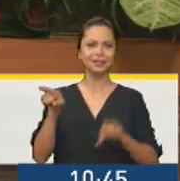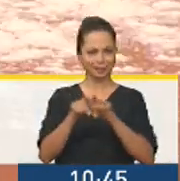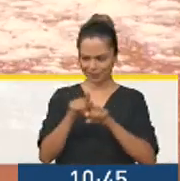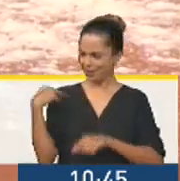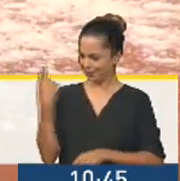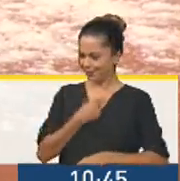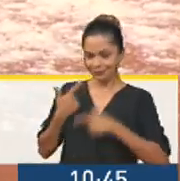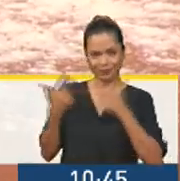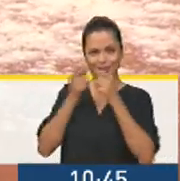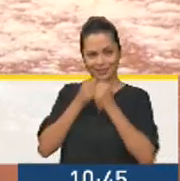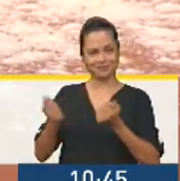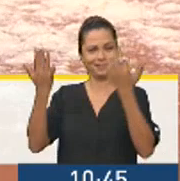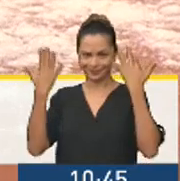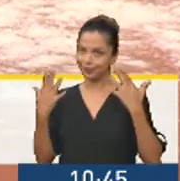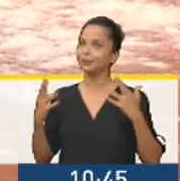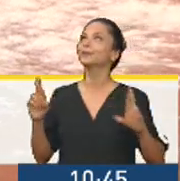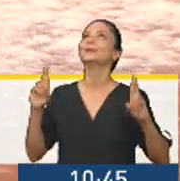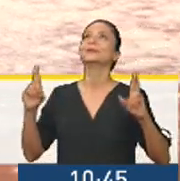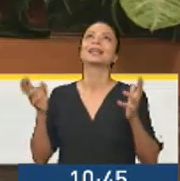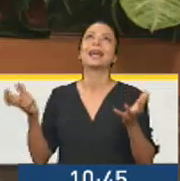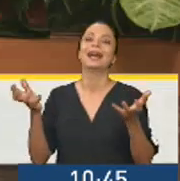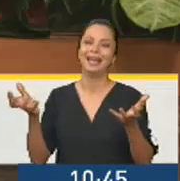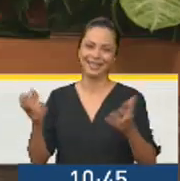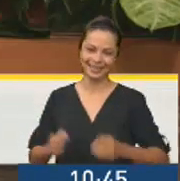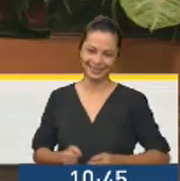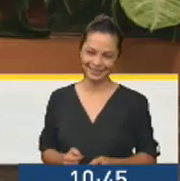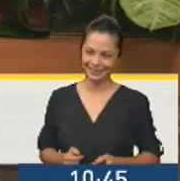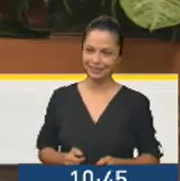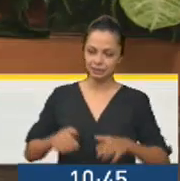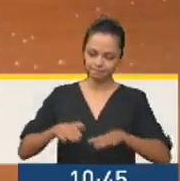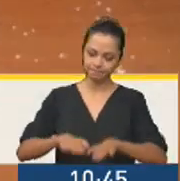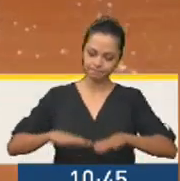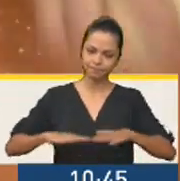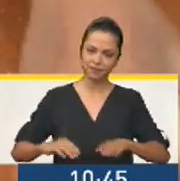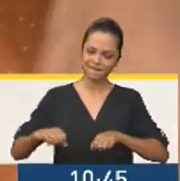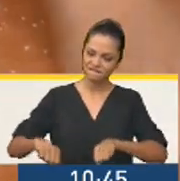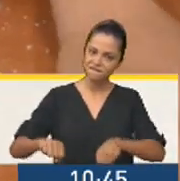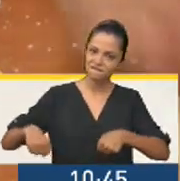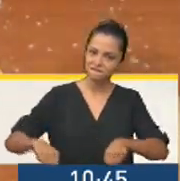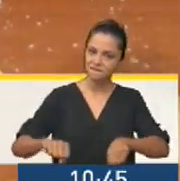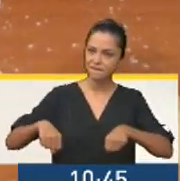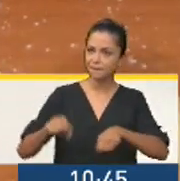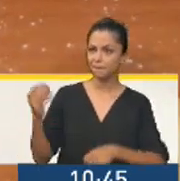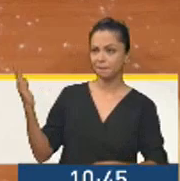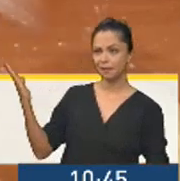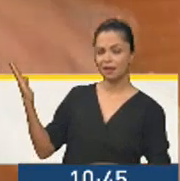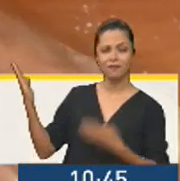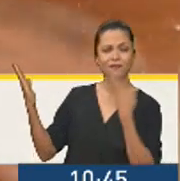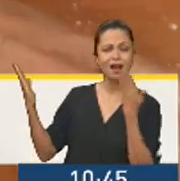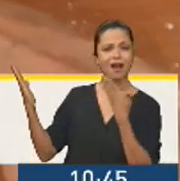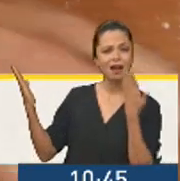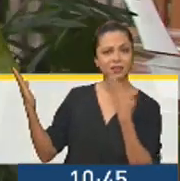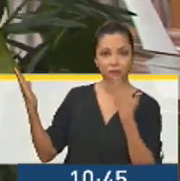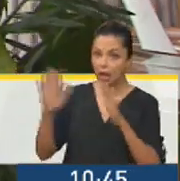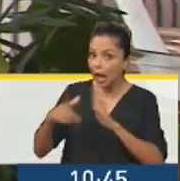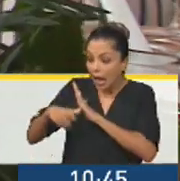todo mundo quer. Olha como é fácil abrir a massa. E antes de abrir, deixa ela descansar 15 minutinhos no filme. Então, ó, a